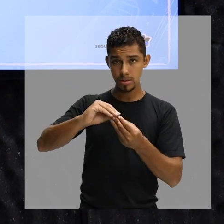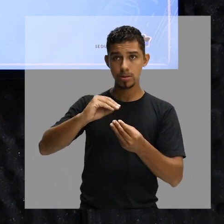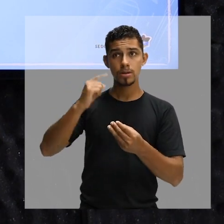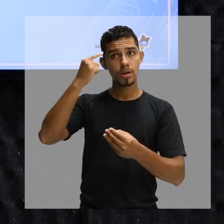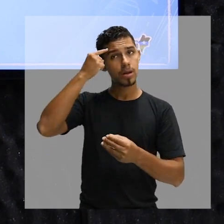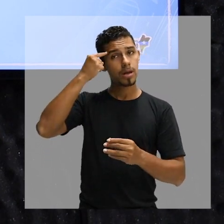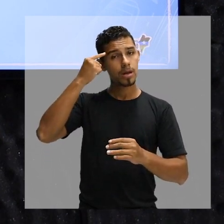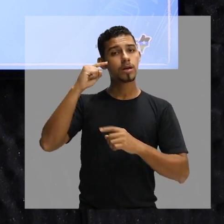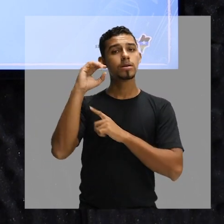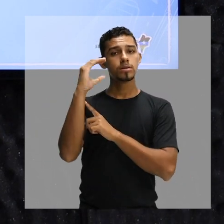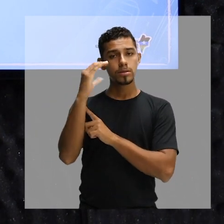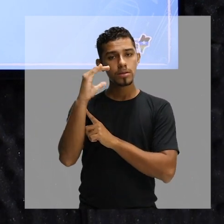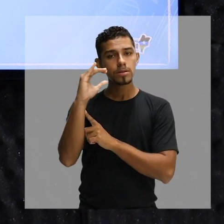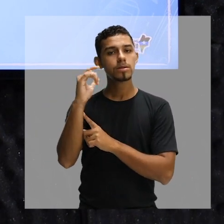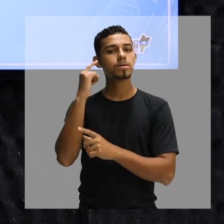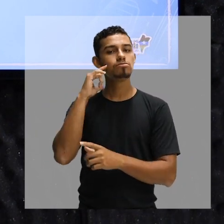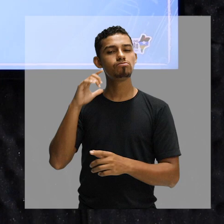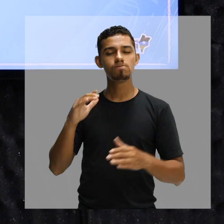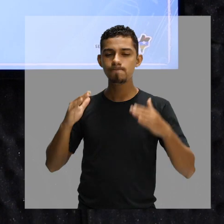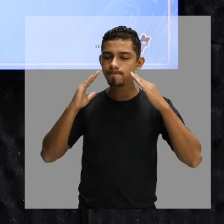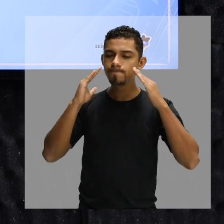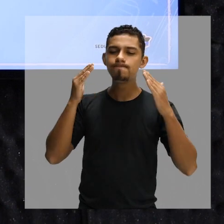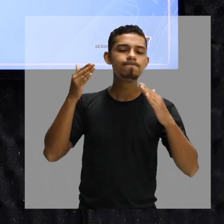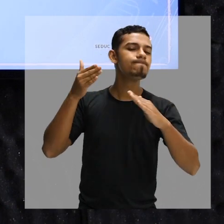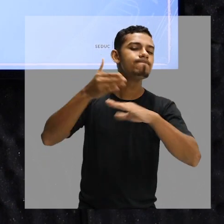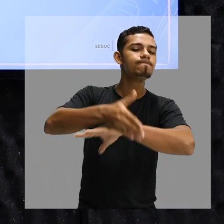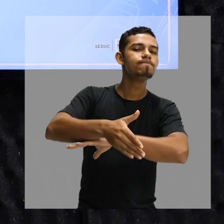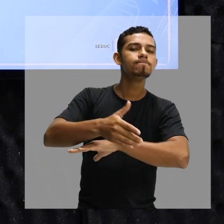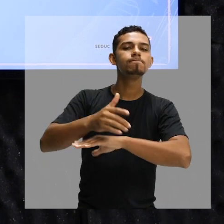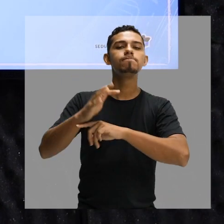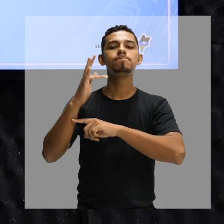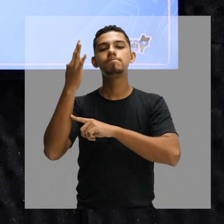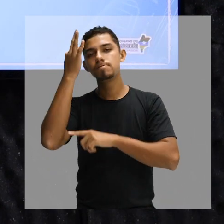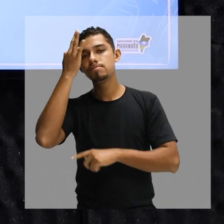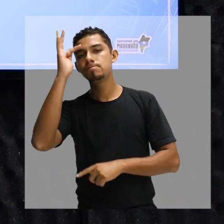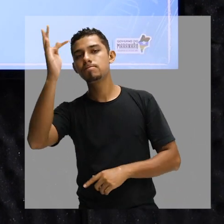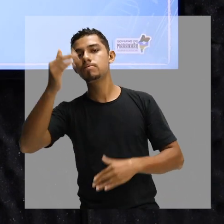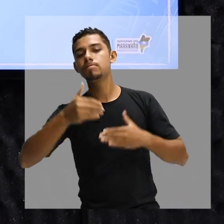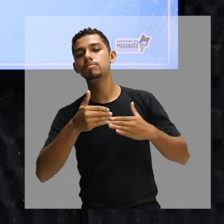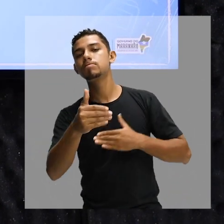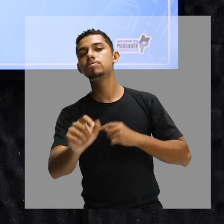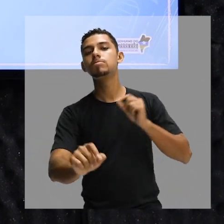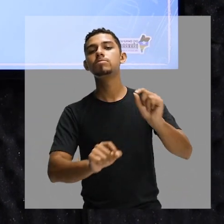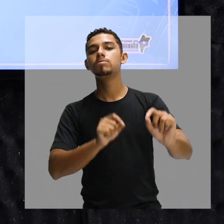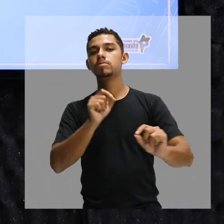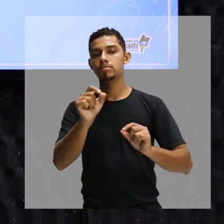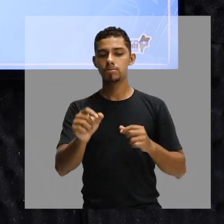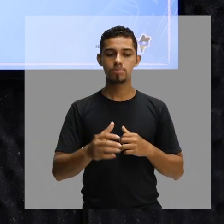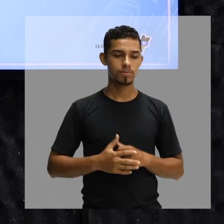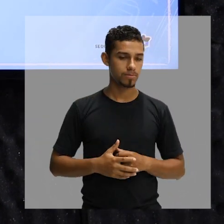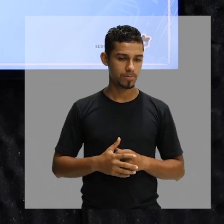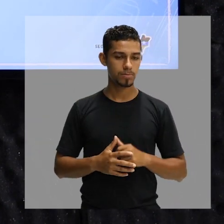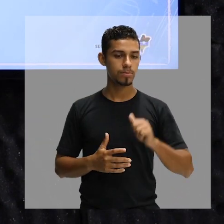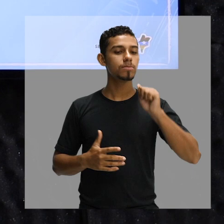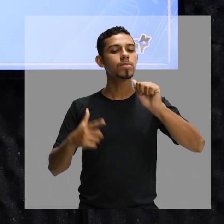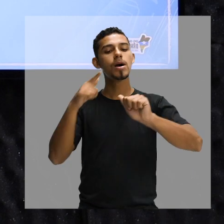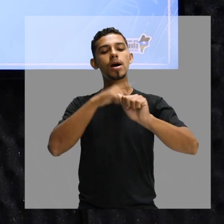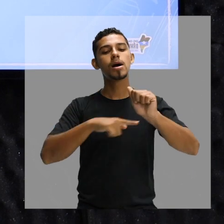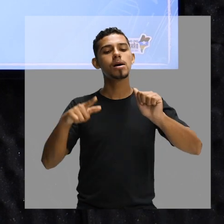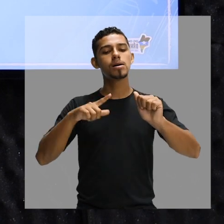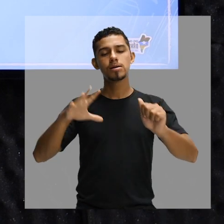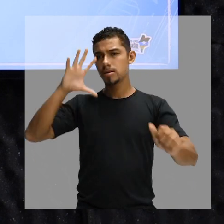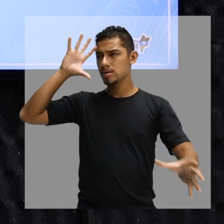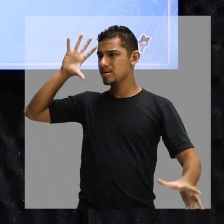científico, que interfere na filosofia a partir de quê? Aí nós temos as nossas opções, tá certo? Nós temos, resgatou uma